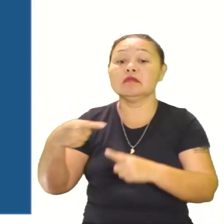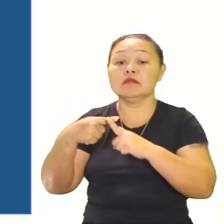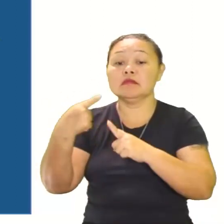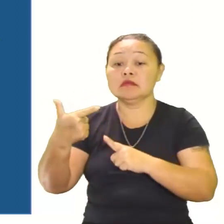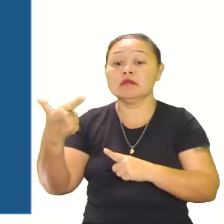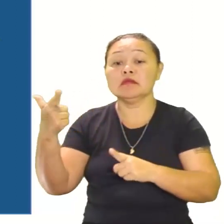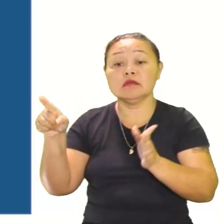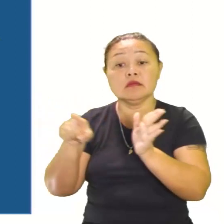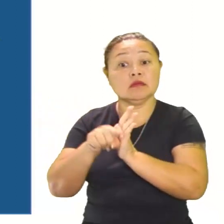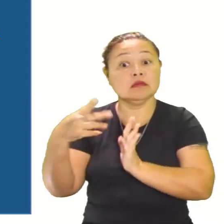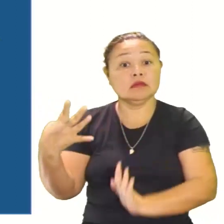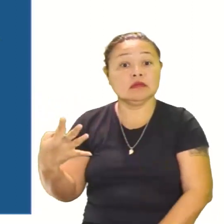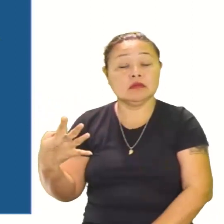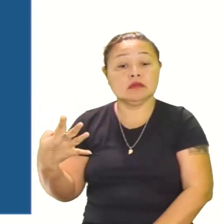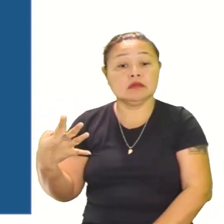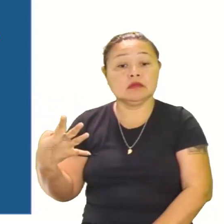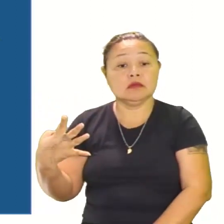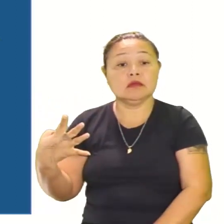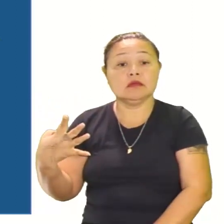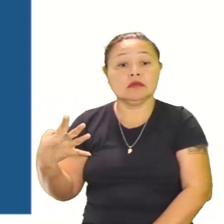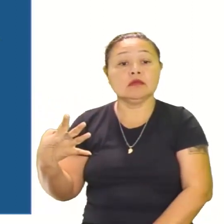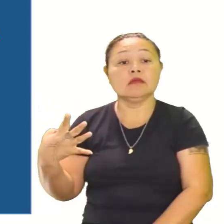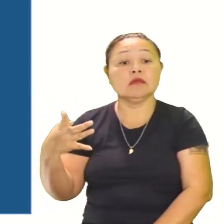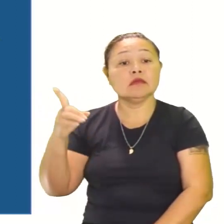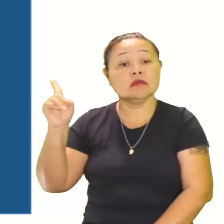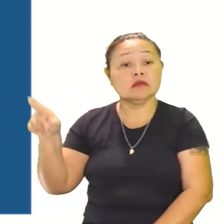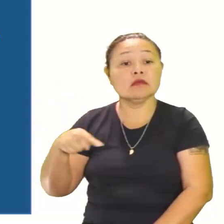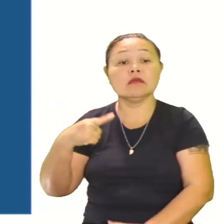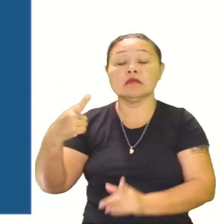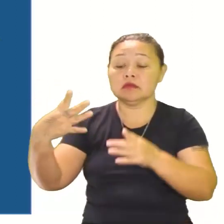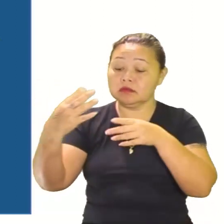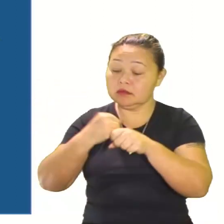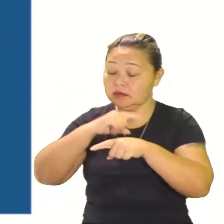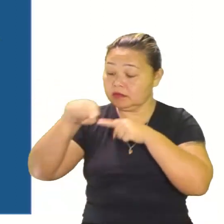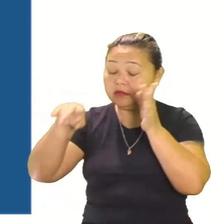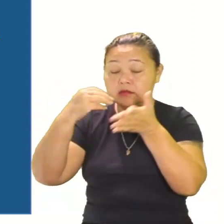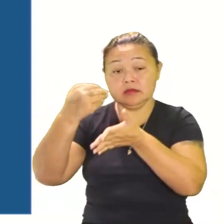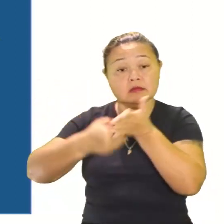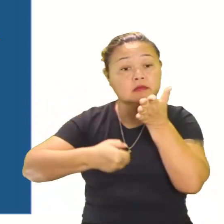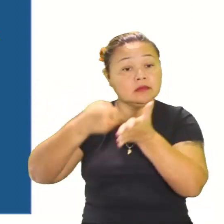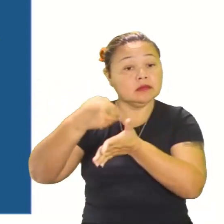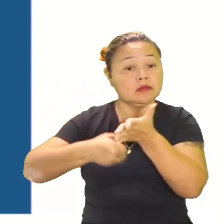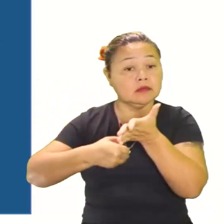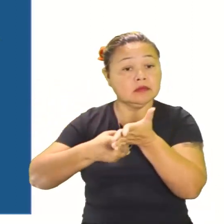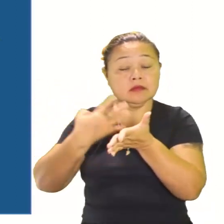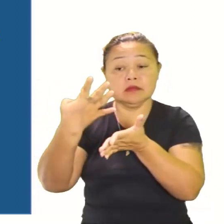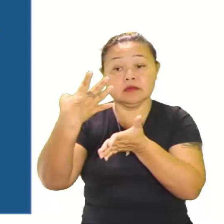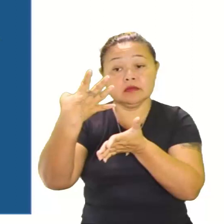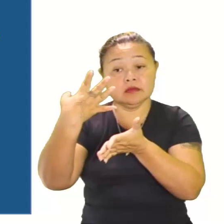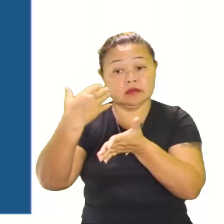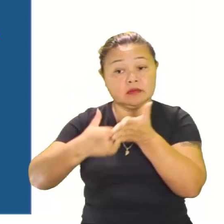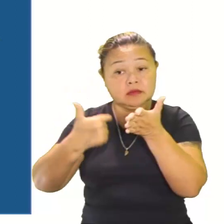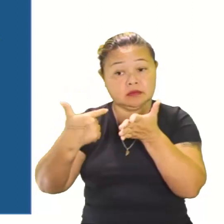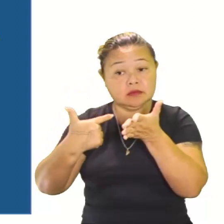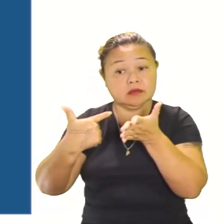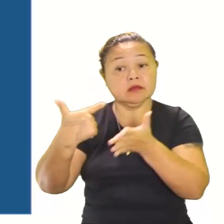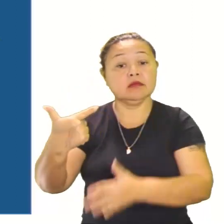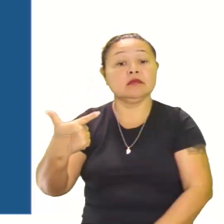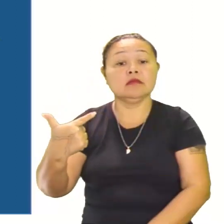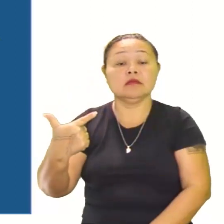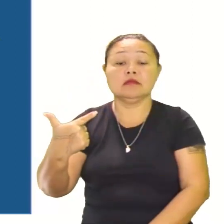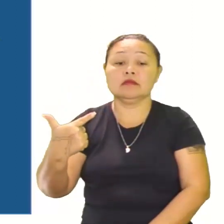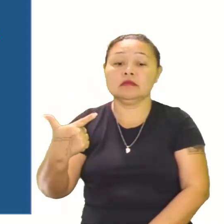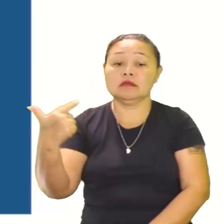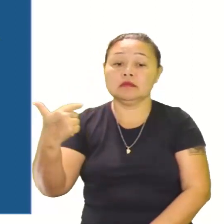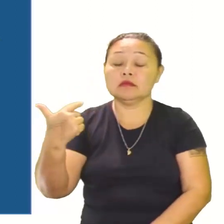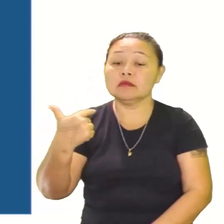mais 2 igual a 4 negativo. Tá somando, vai passar por outro membro, subtraindo. 4 menos 2, 2. Então,